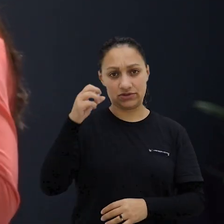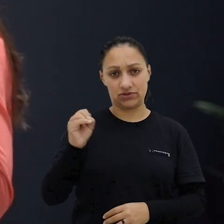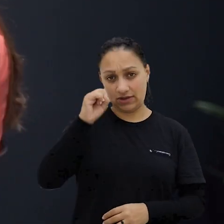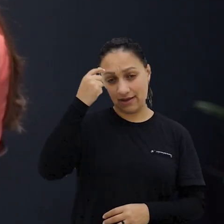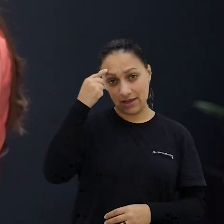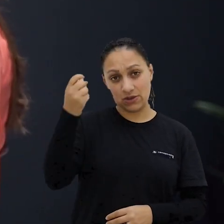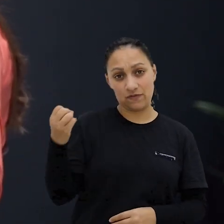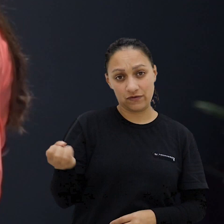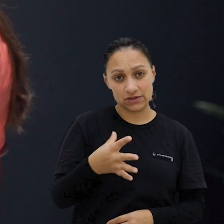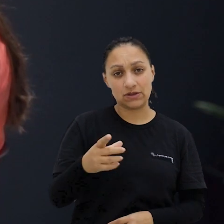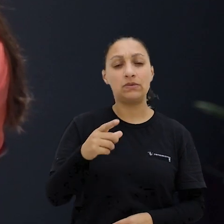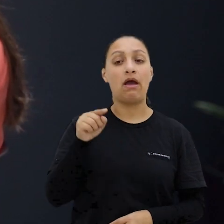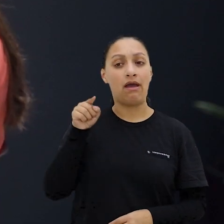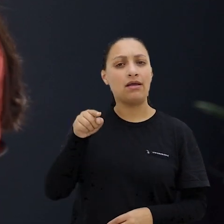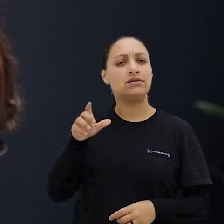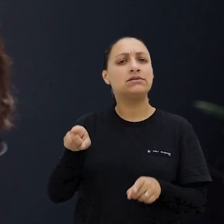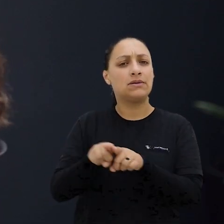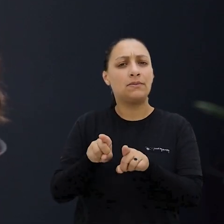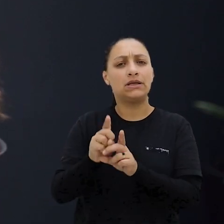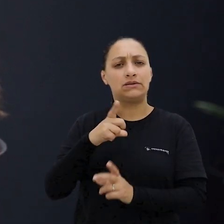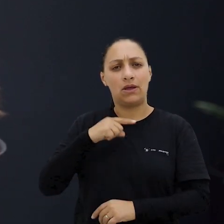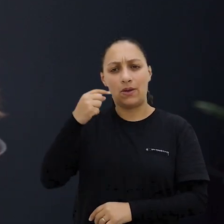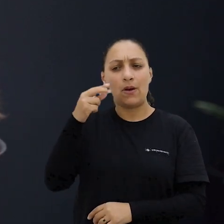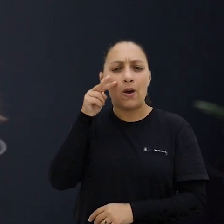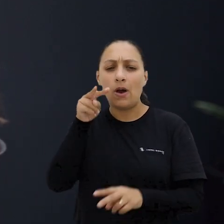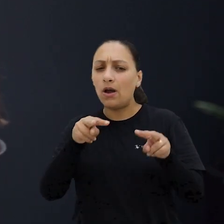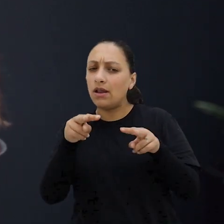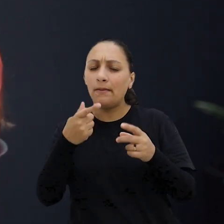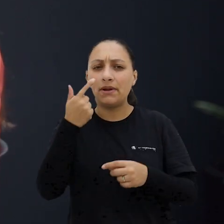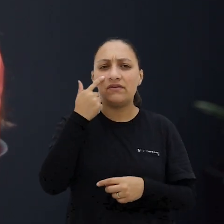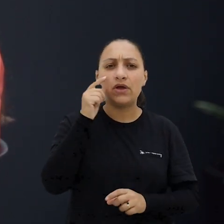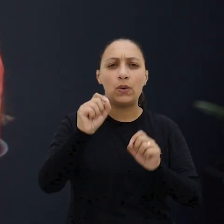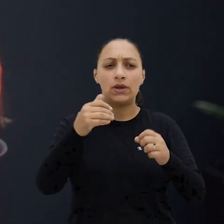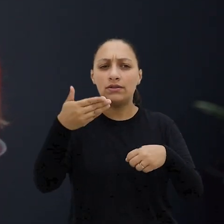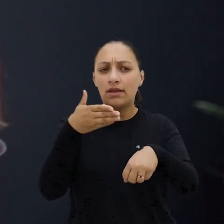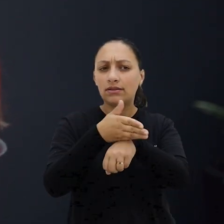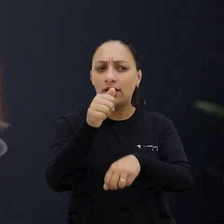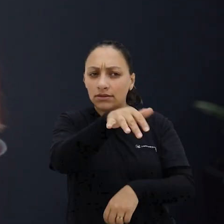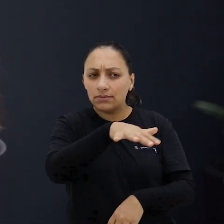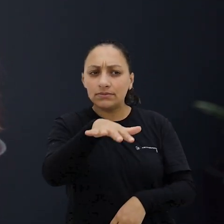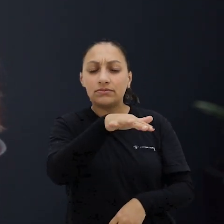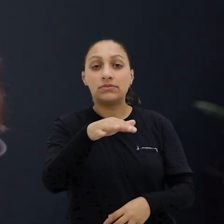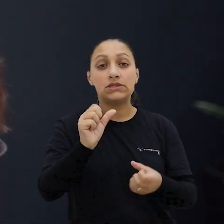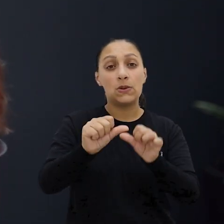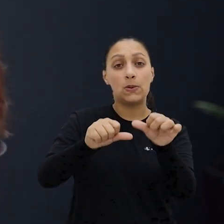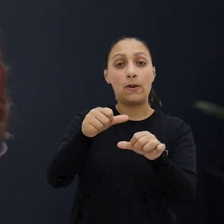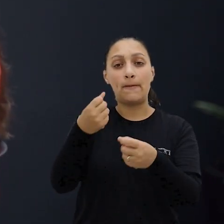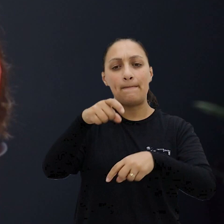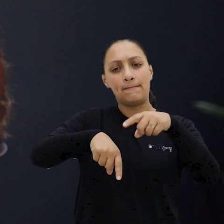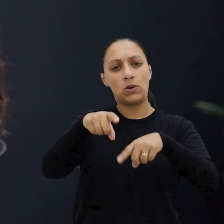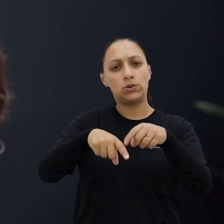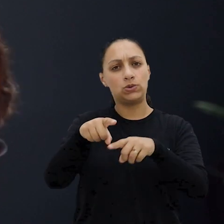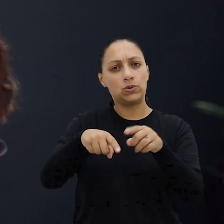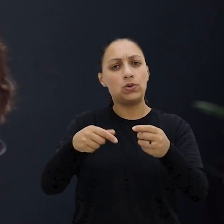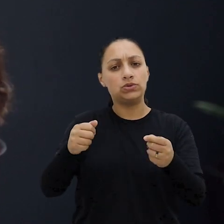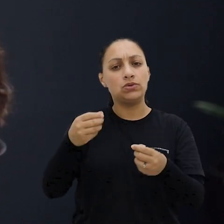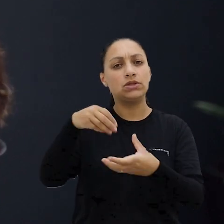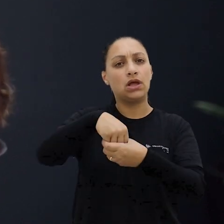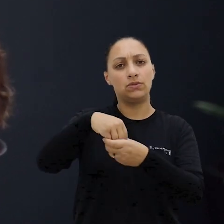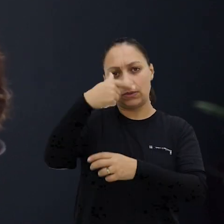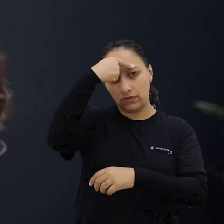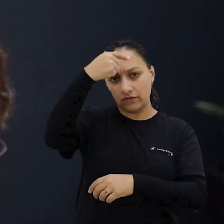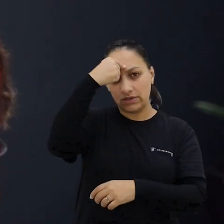A diretoria de inovação tem esse olhar também de entender o que tem no mercado e transformar em produto dentro da universidade. E também